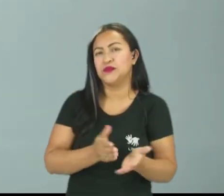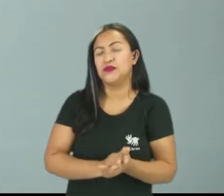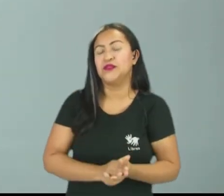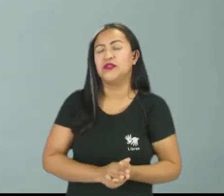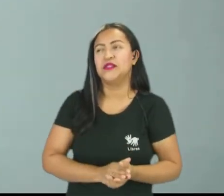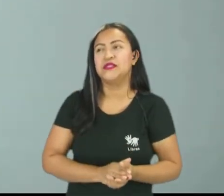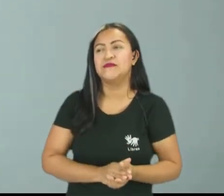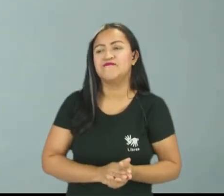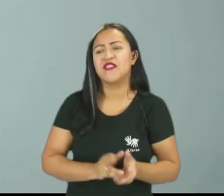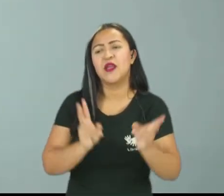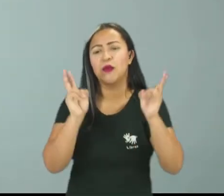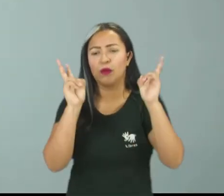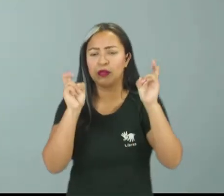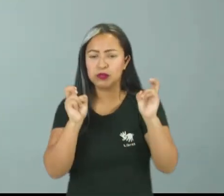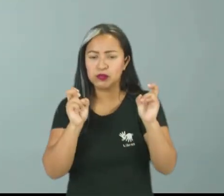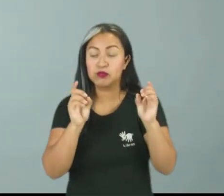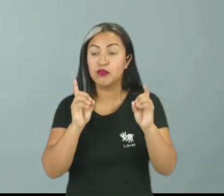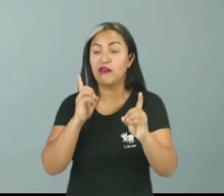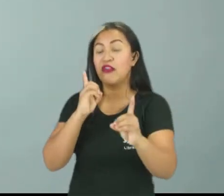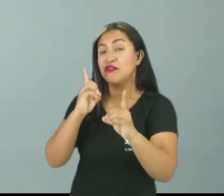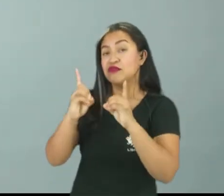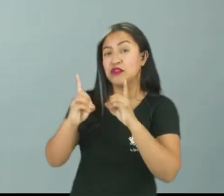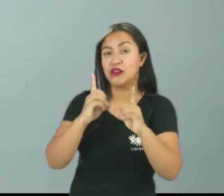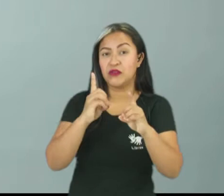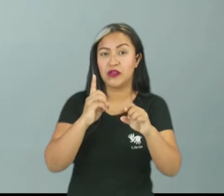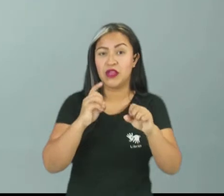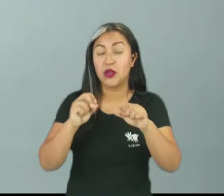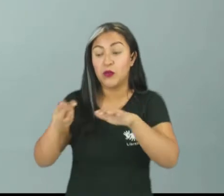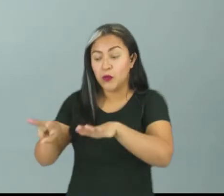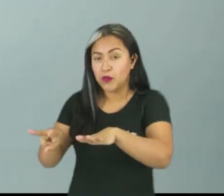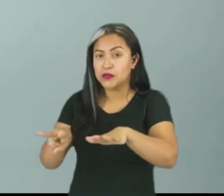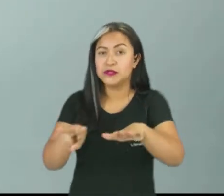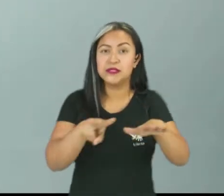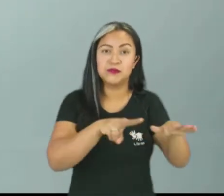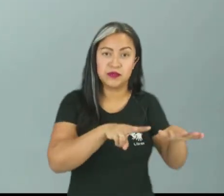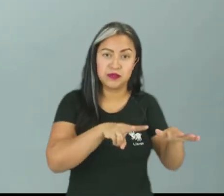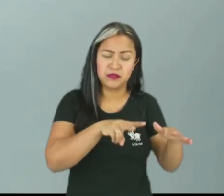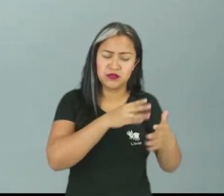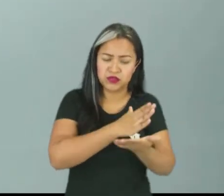um assunto que vai dialogar com a semana que nós estamos aí,